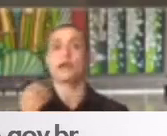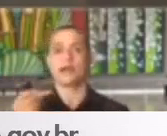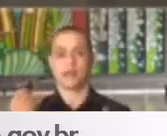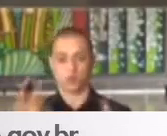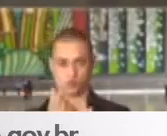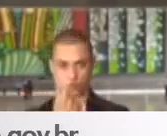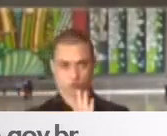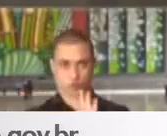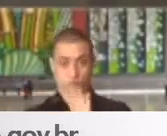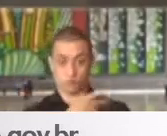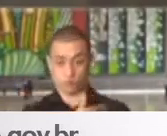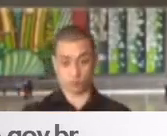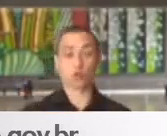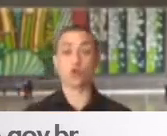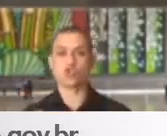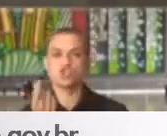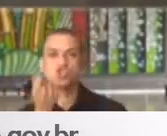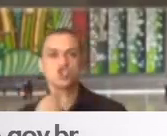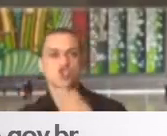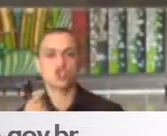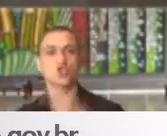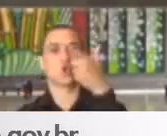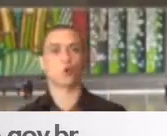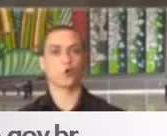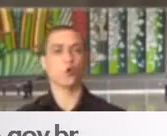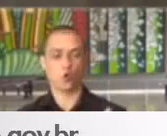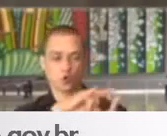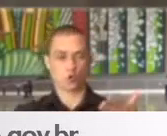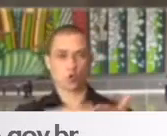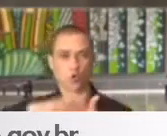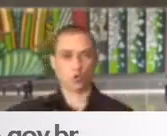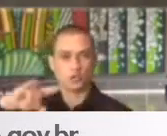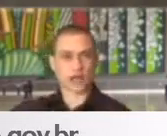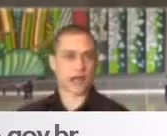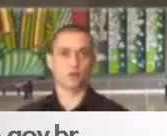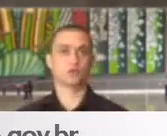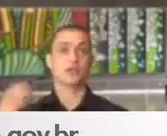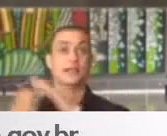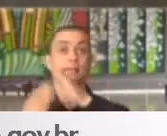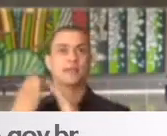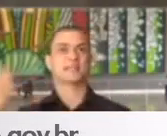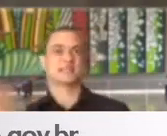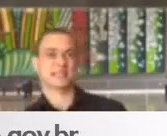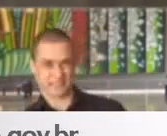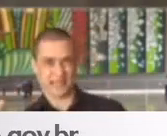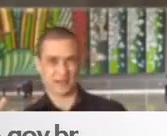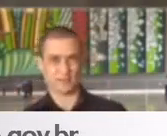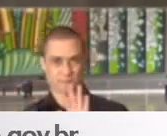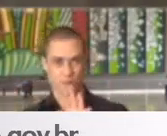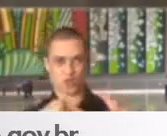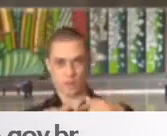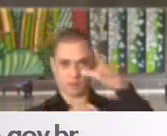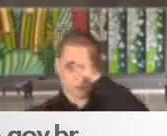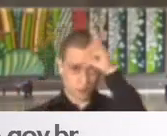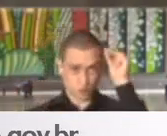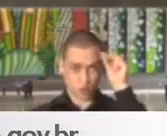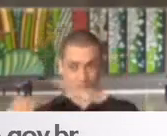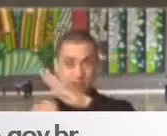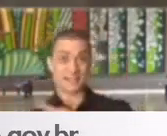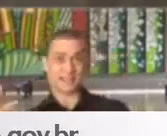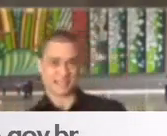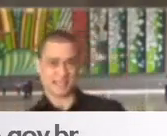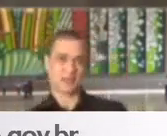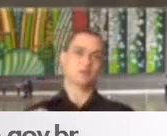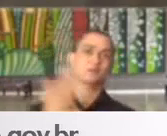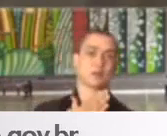municipal renegociar todos os contratos de terceirizados que nós temos para que, mesmo o serviço